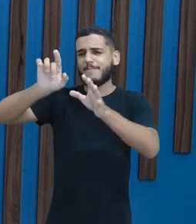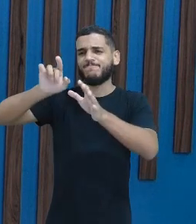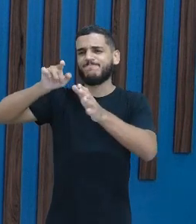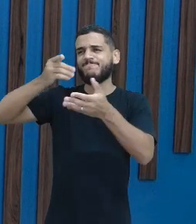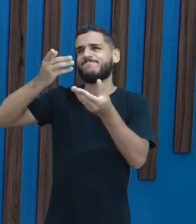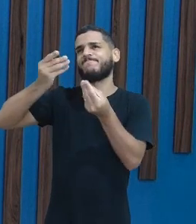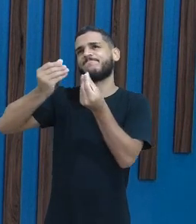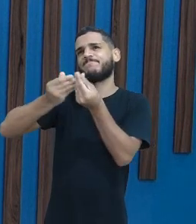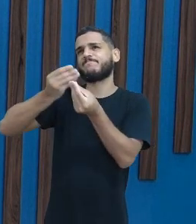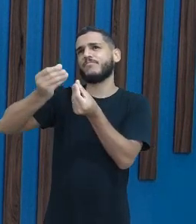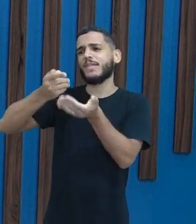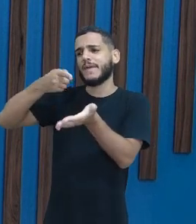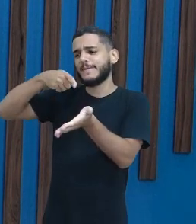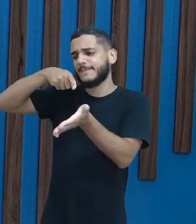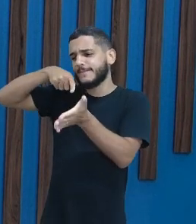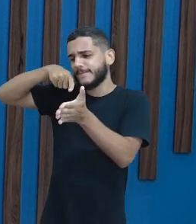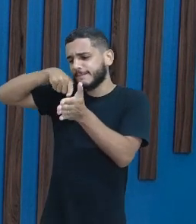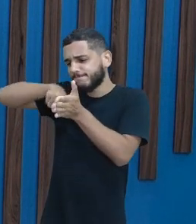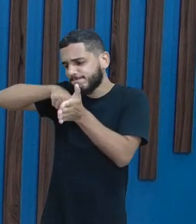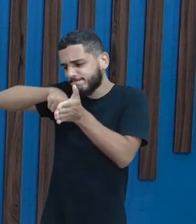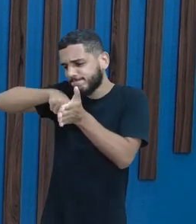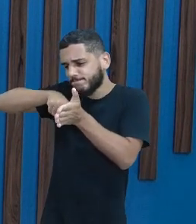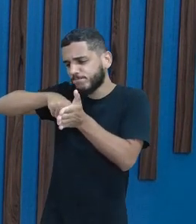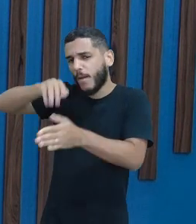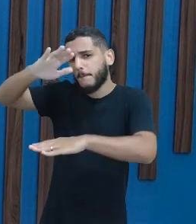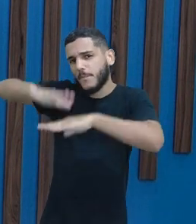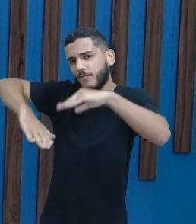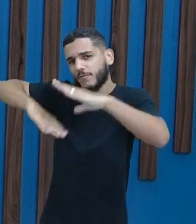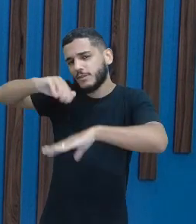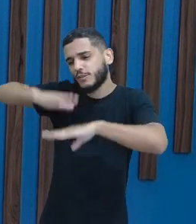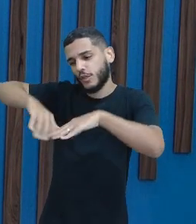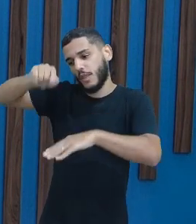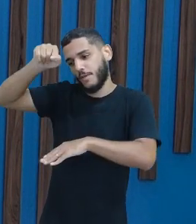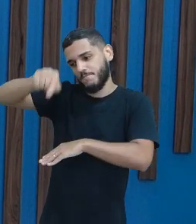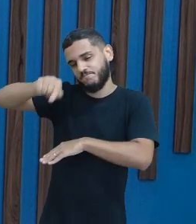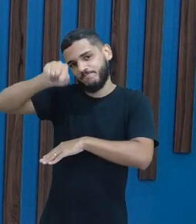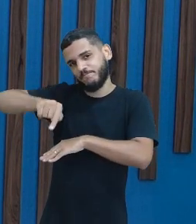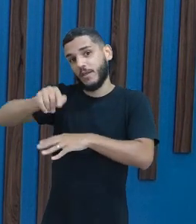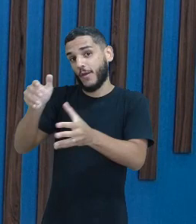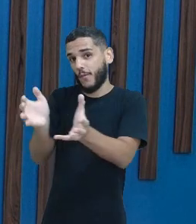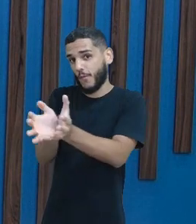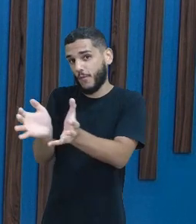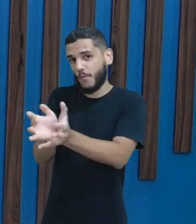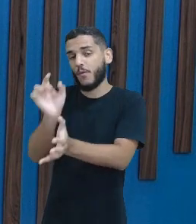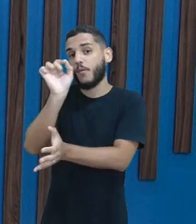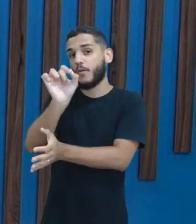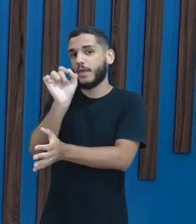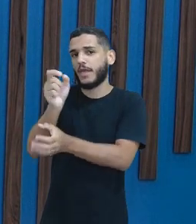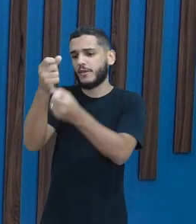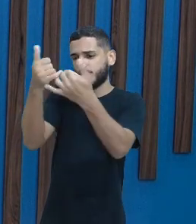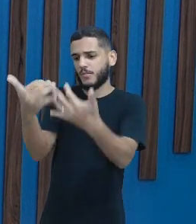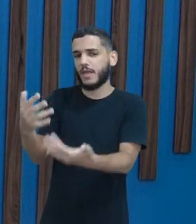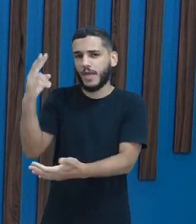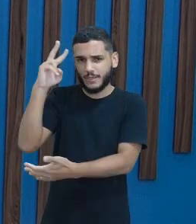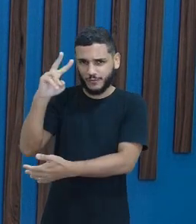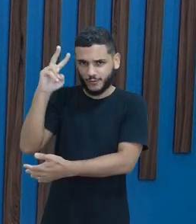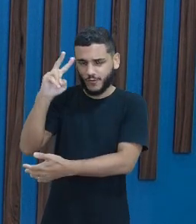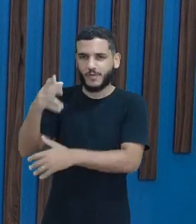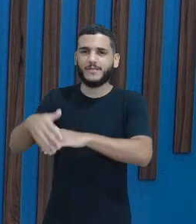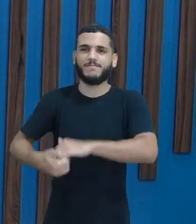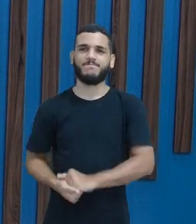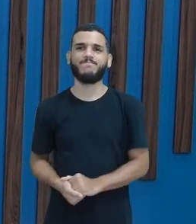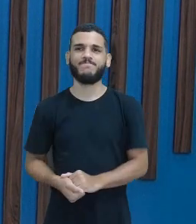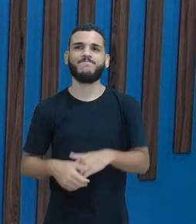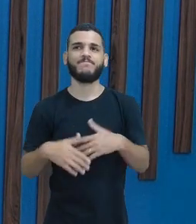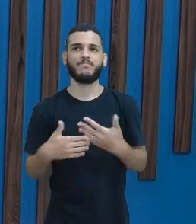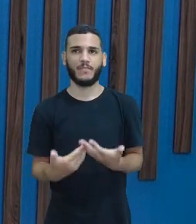especializado, a gente pode dizer essa palavra, né? Podemos usar essa palavra, em contar histórias. Vamos entender isso melhor.